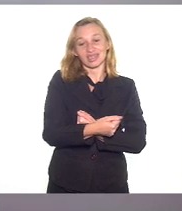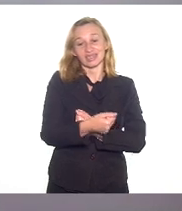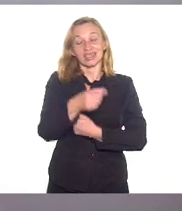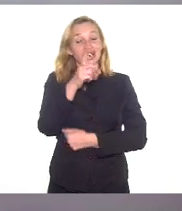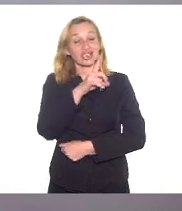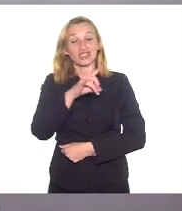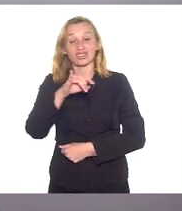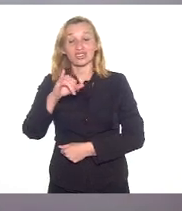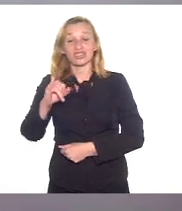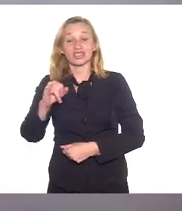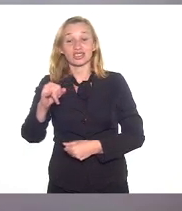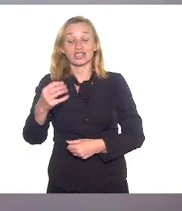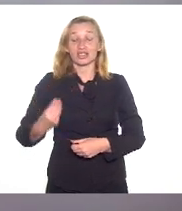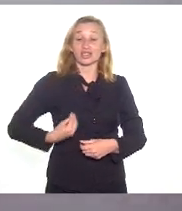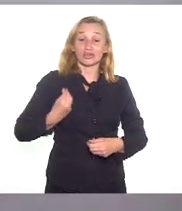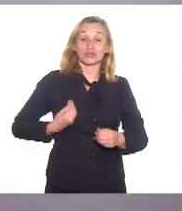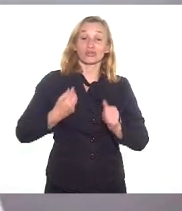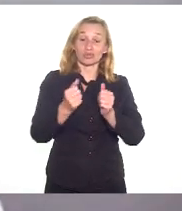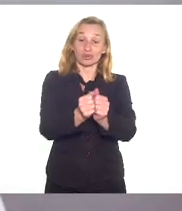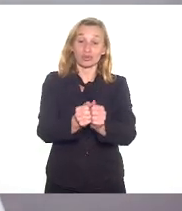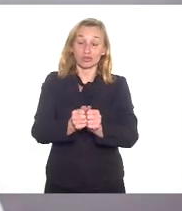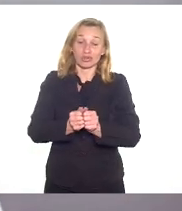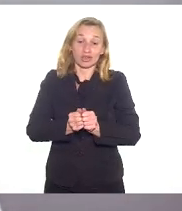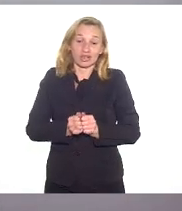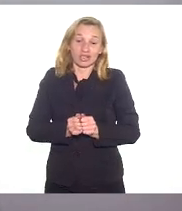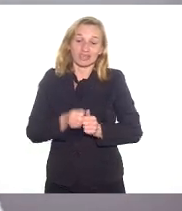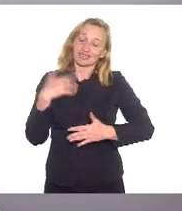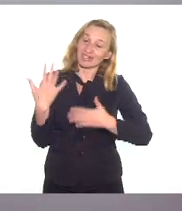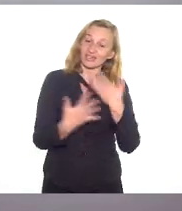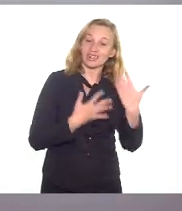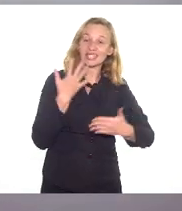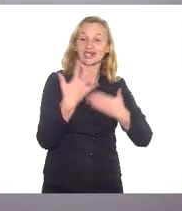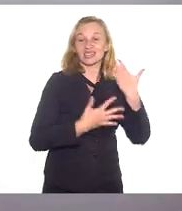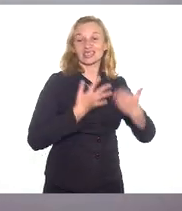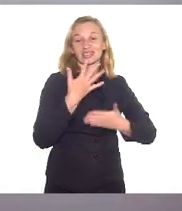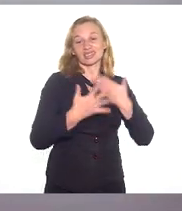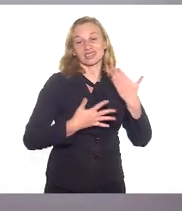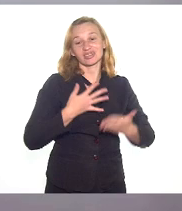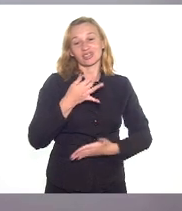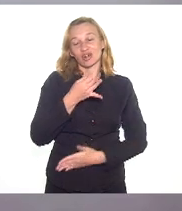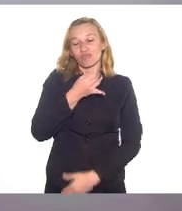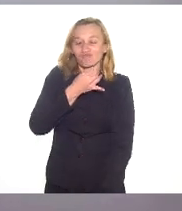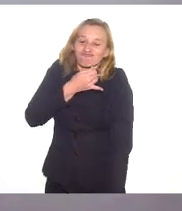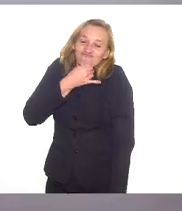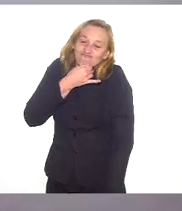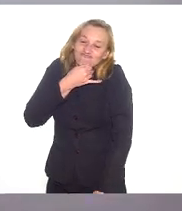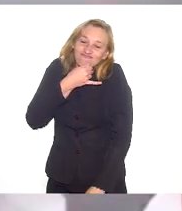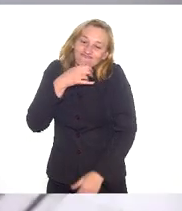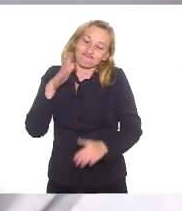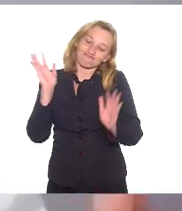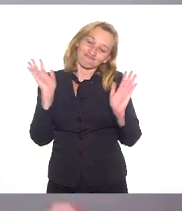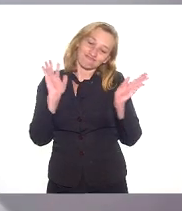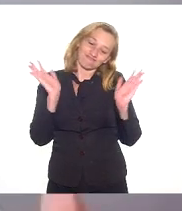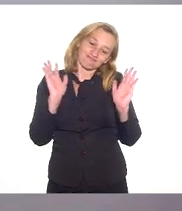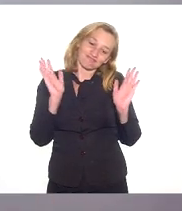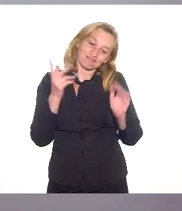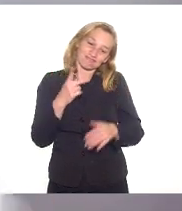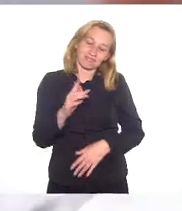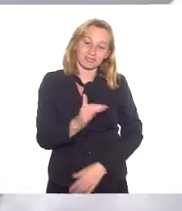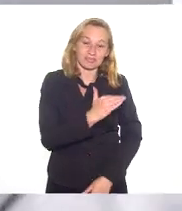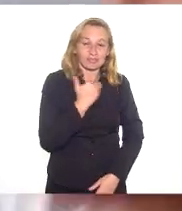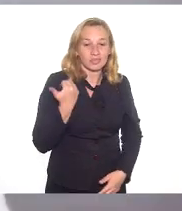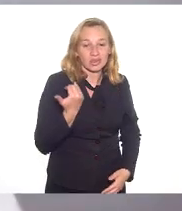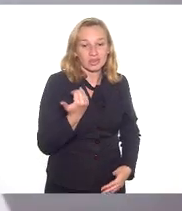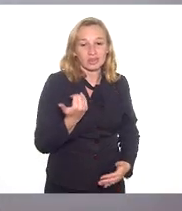mais vivenciam, no prazer e na felicidade, o triste a Deus da sua música. Eu solicito